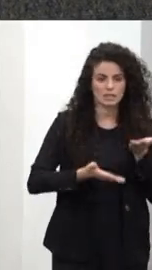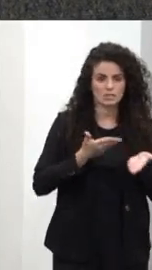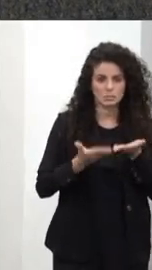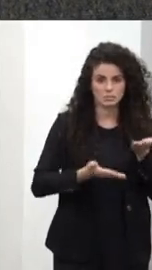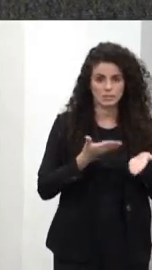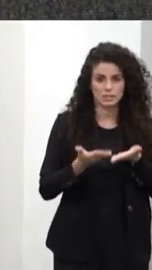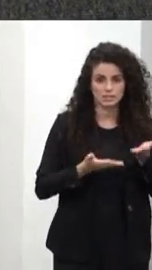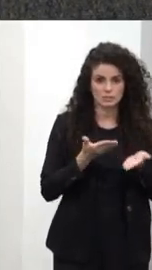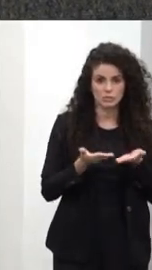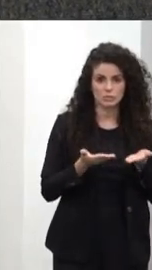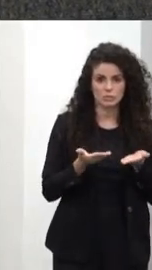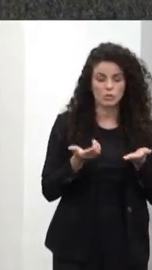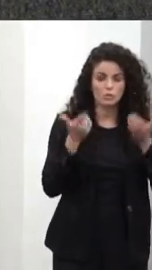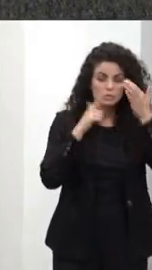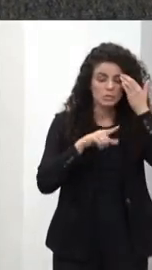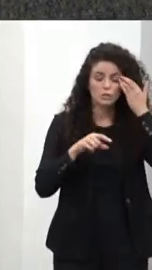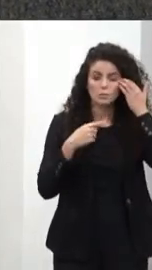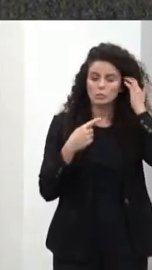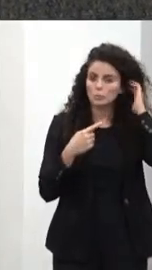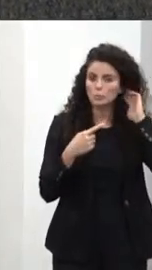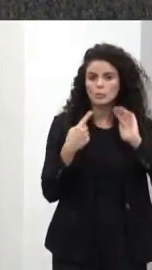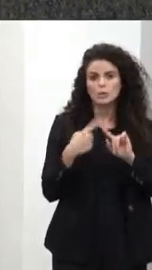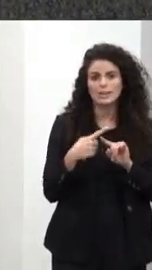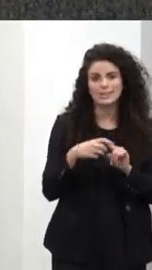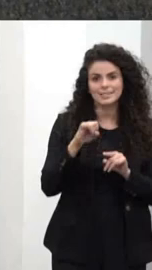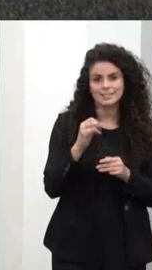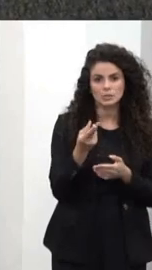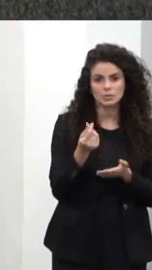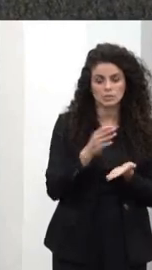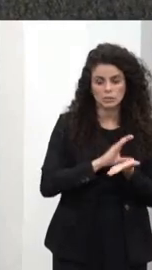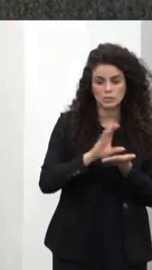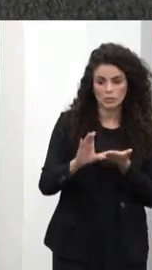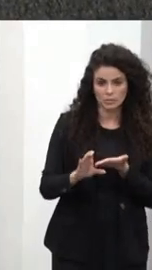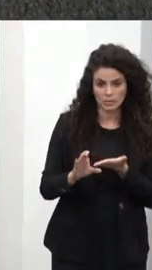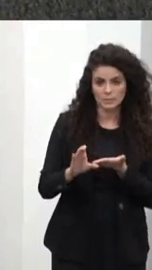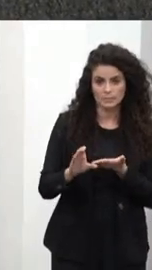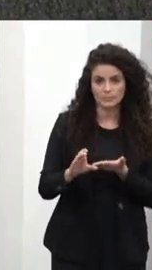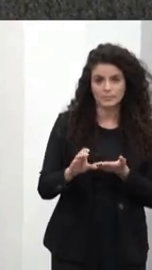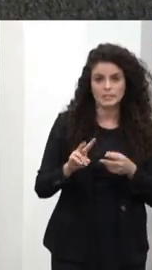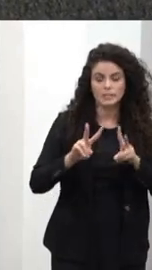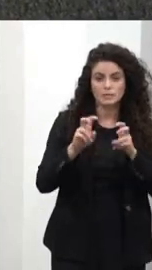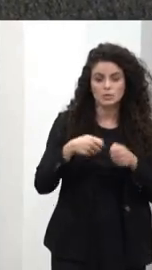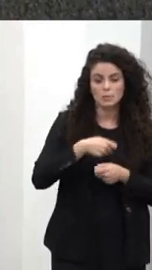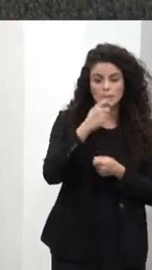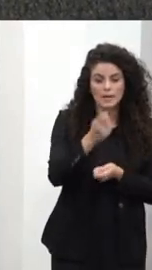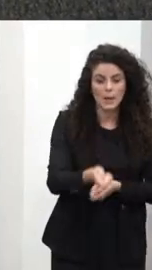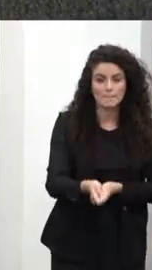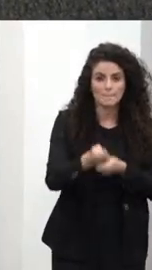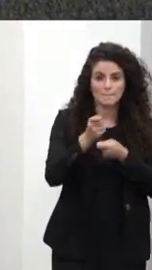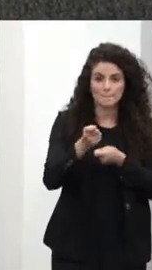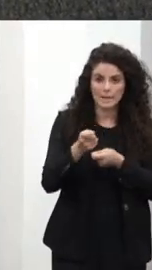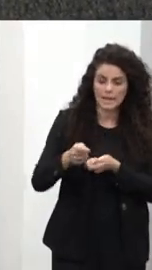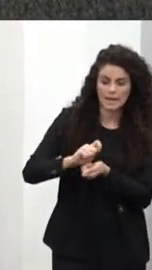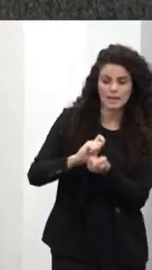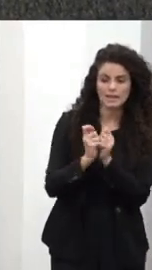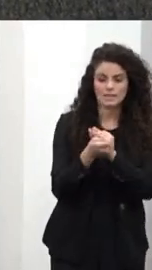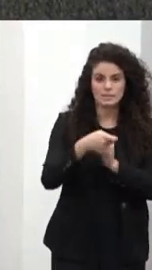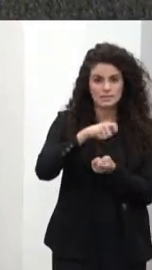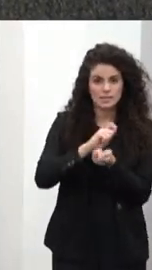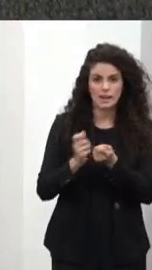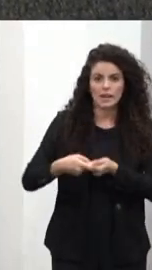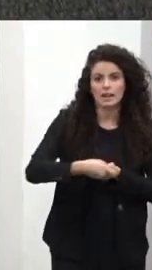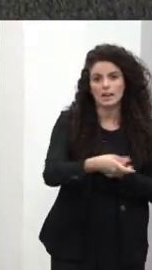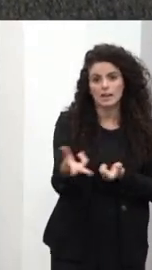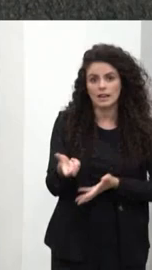caso os recursos dos Municípios tenham que retornar tinha uma questão também questão sobre a pesca artesanal eu valorizo muito a pesca